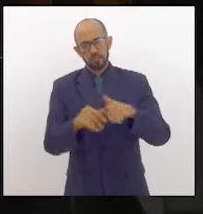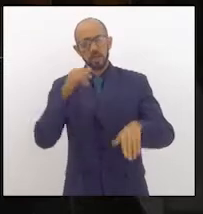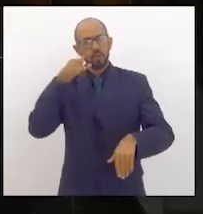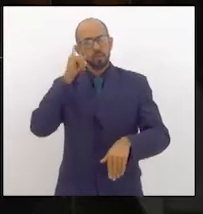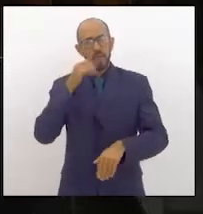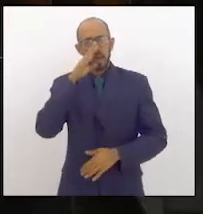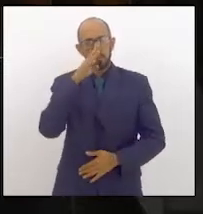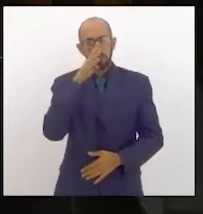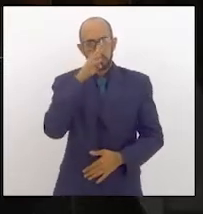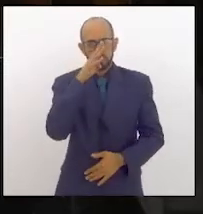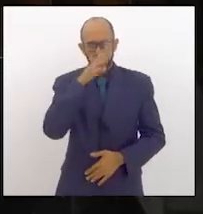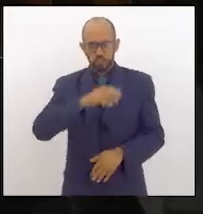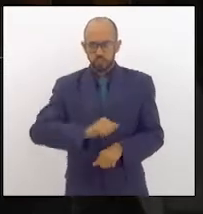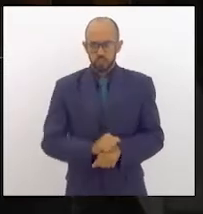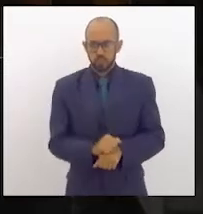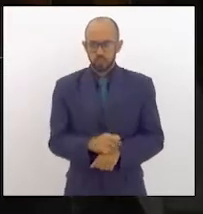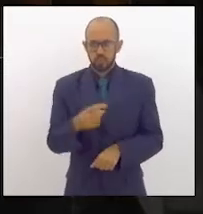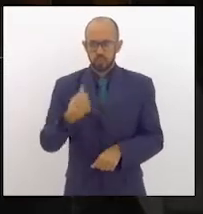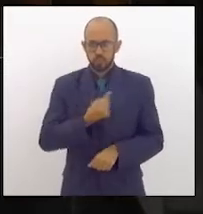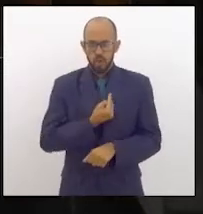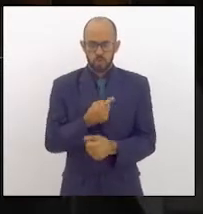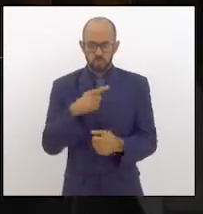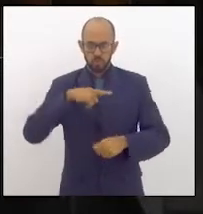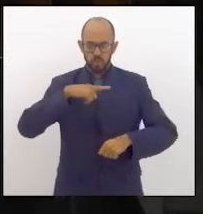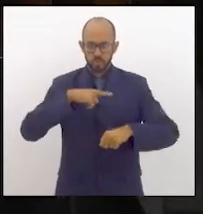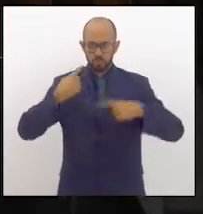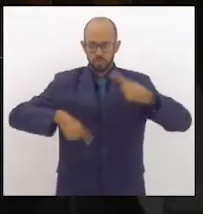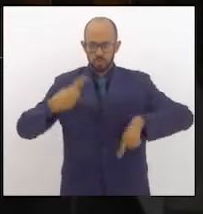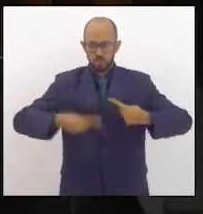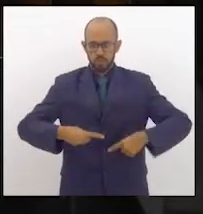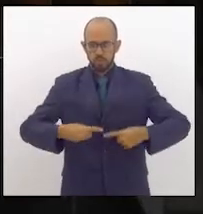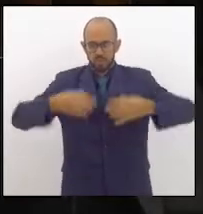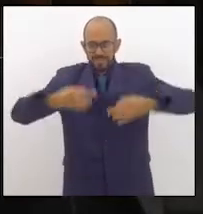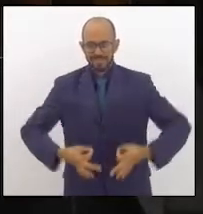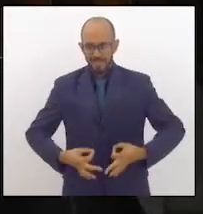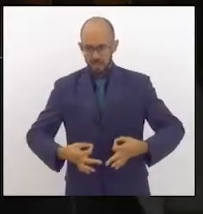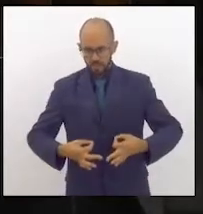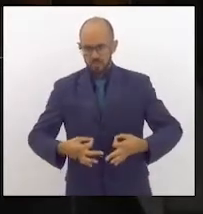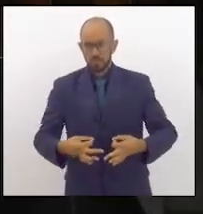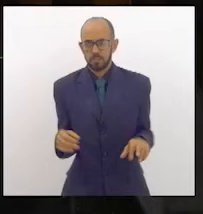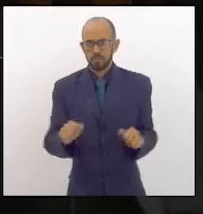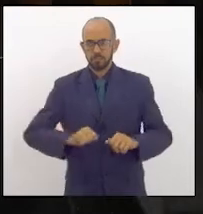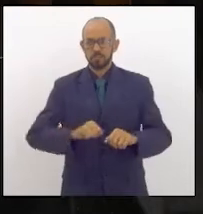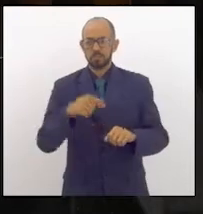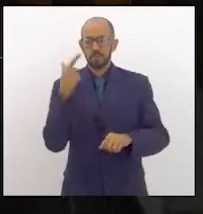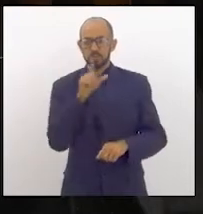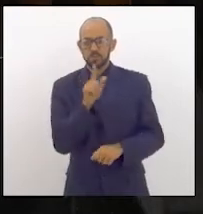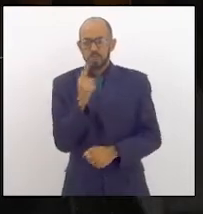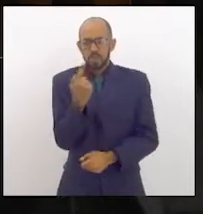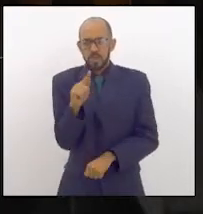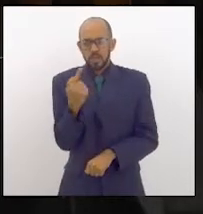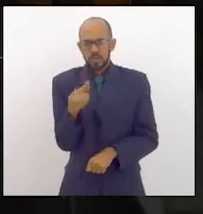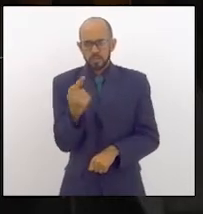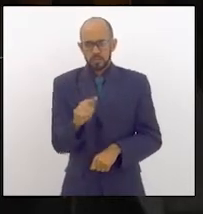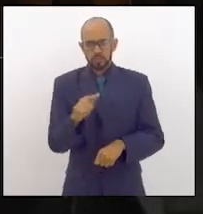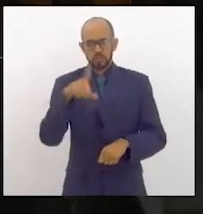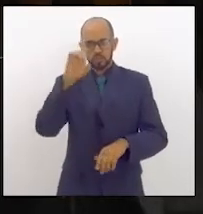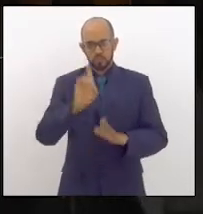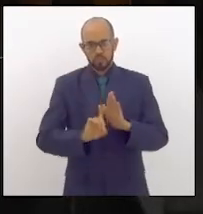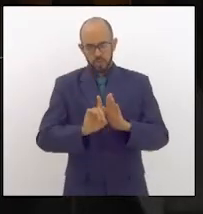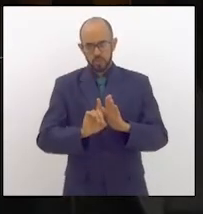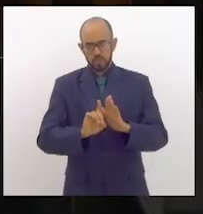abusos se a gente tivesse uma política mais consolidada e de garantia dos direitos as